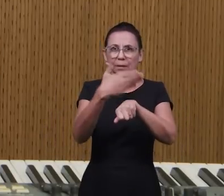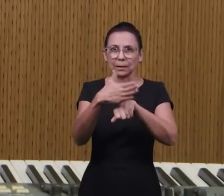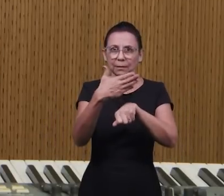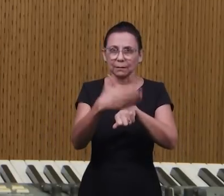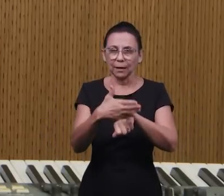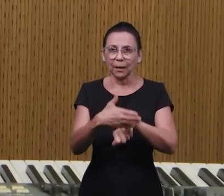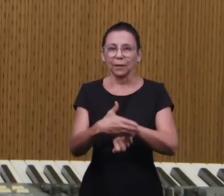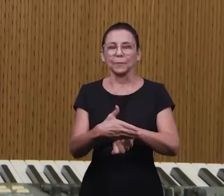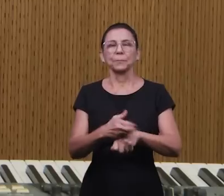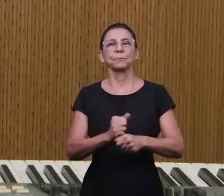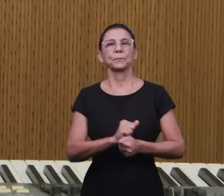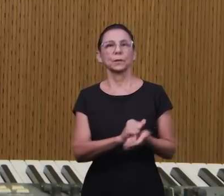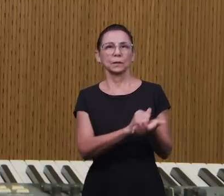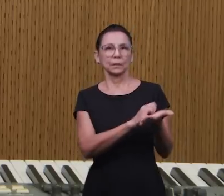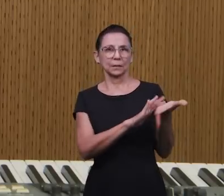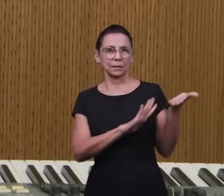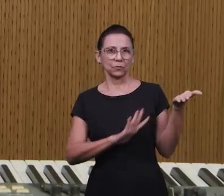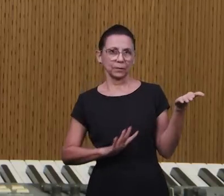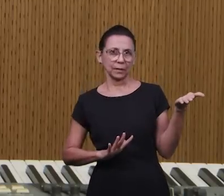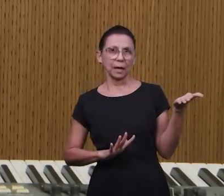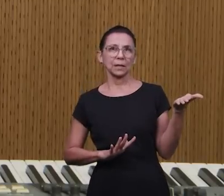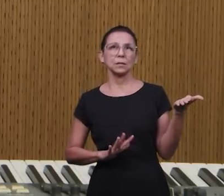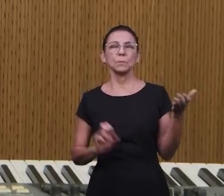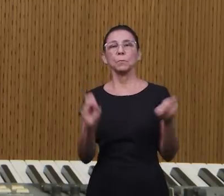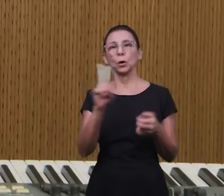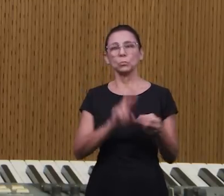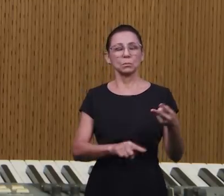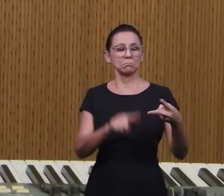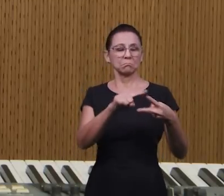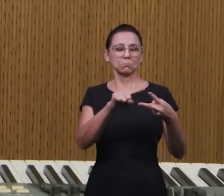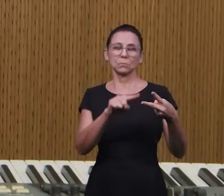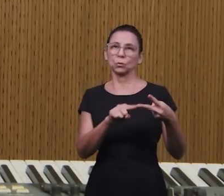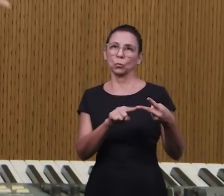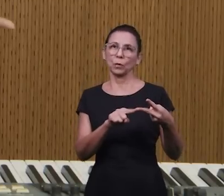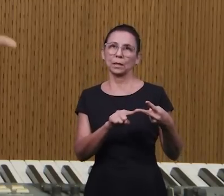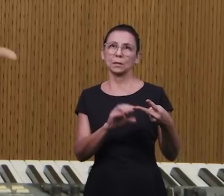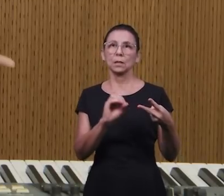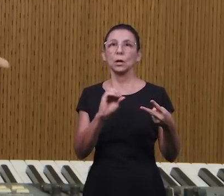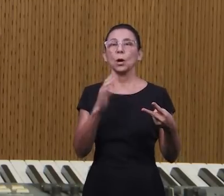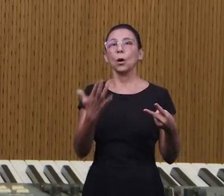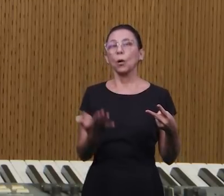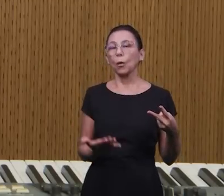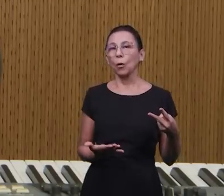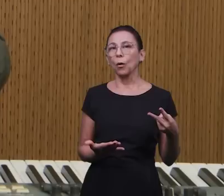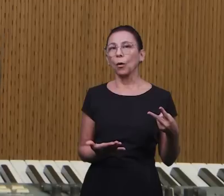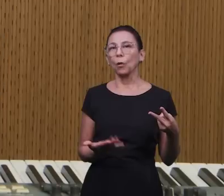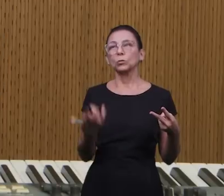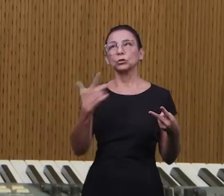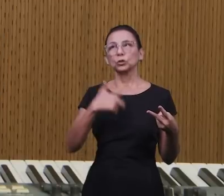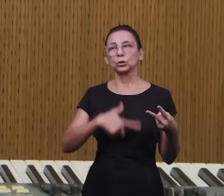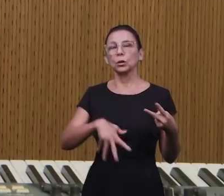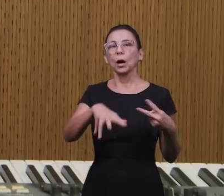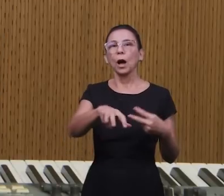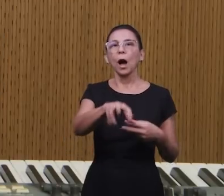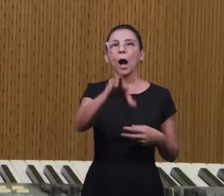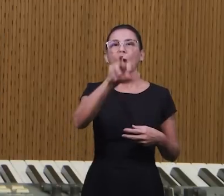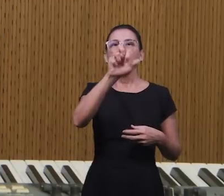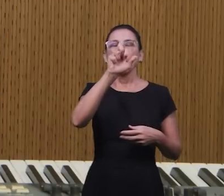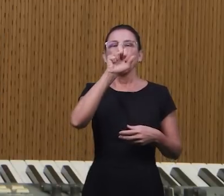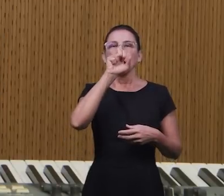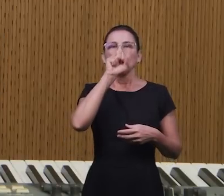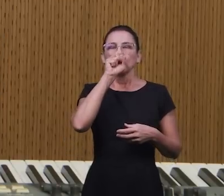exercícios, você pode usar essas duas possibilidades. Ou refazer a sua inspiração de forma calma,